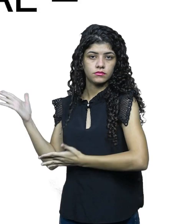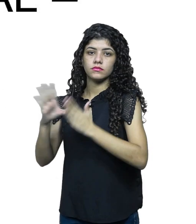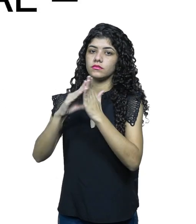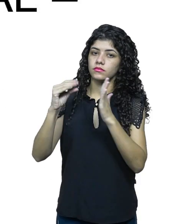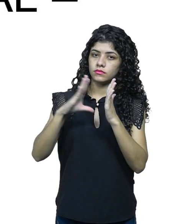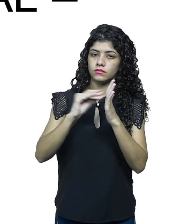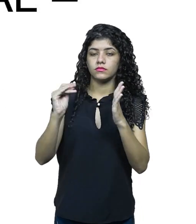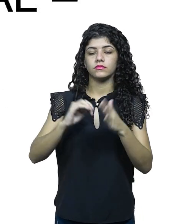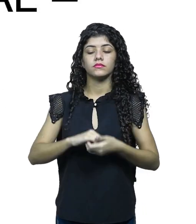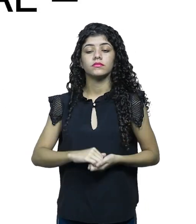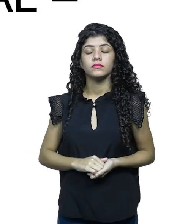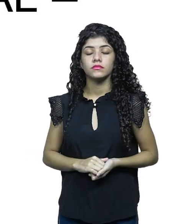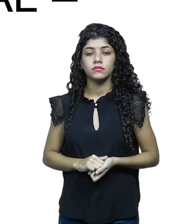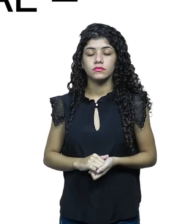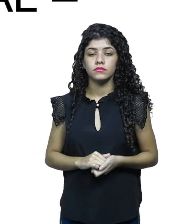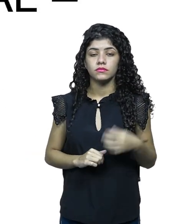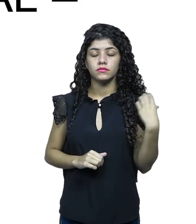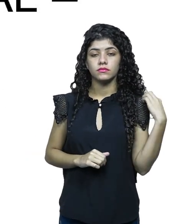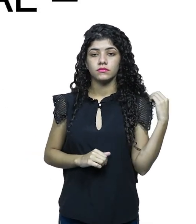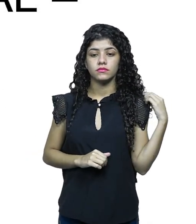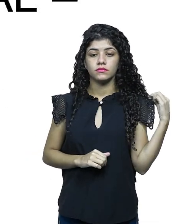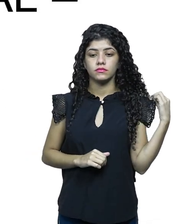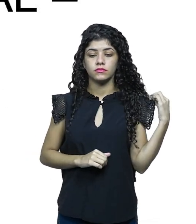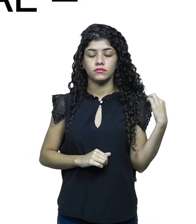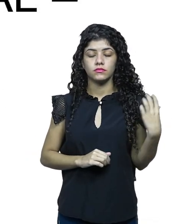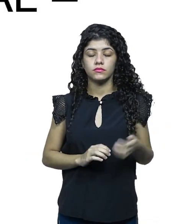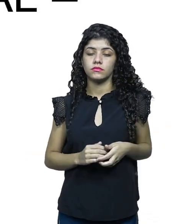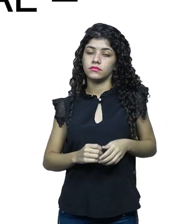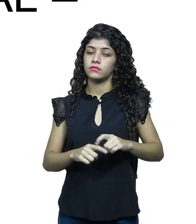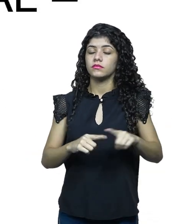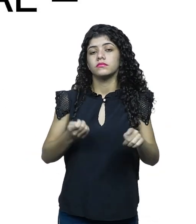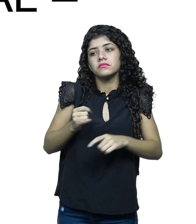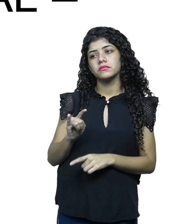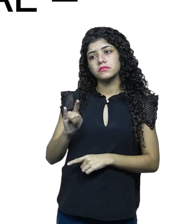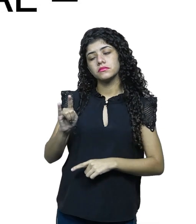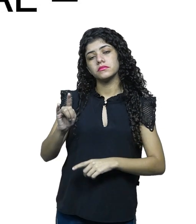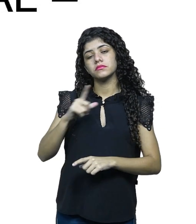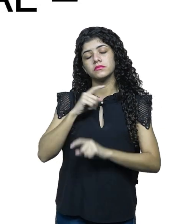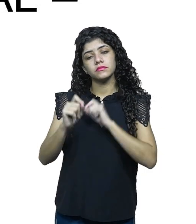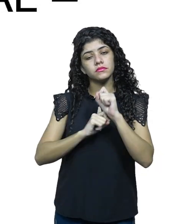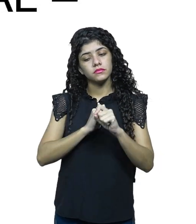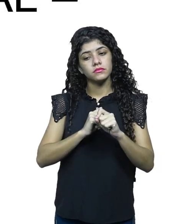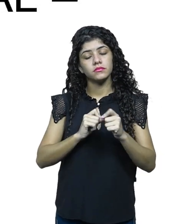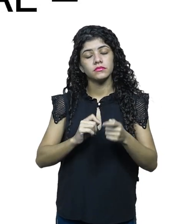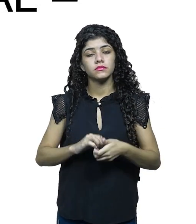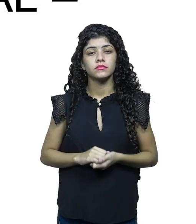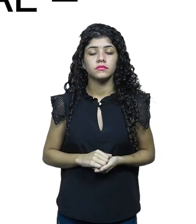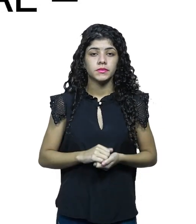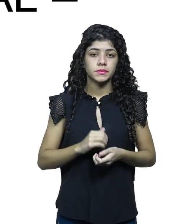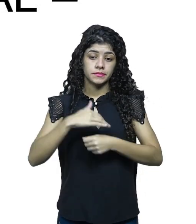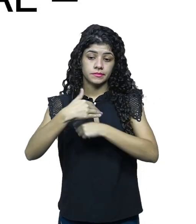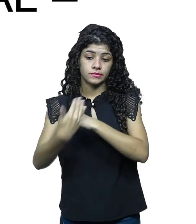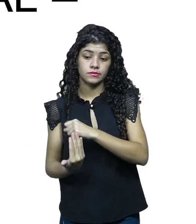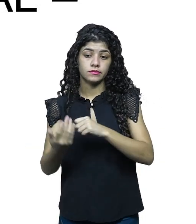cena acontece no ambiente externo ou no ambiente interno. Tá, mas e se a cena for feita, se a